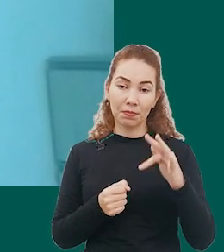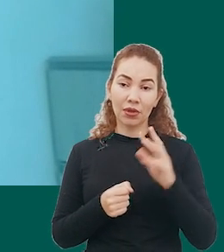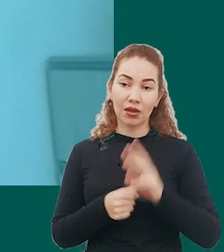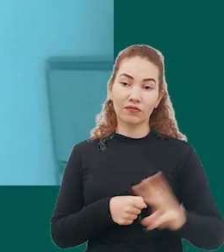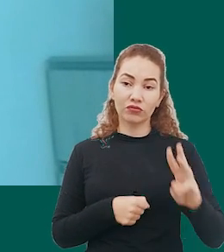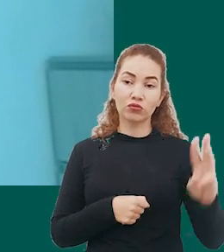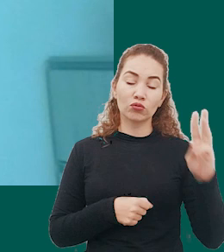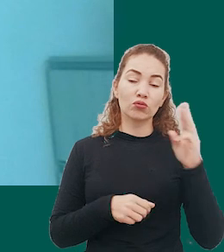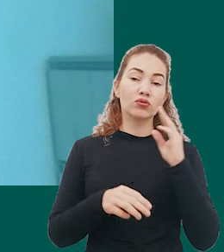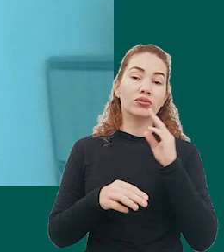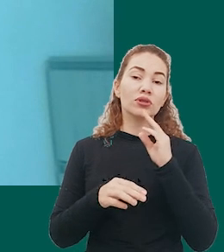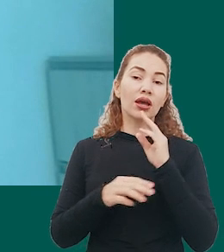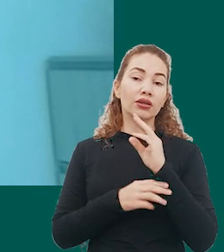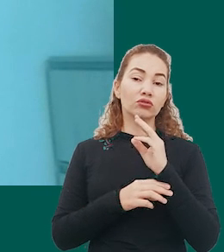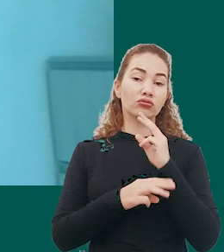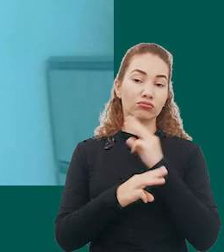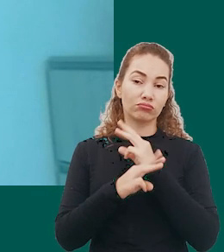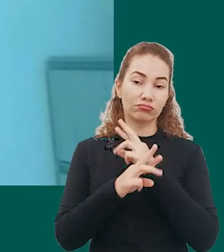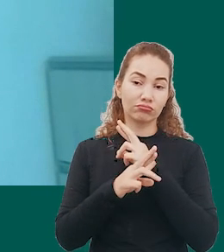Caixa.